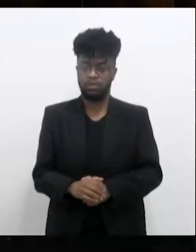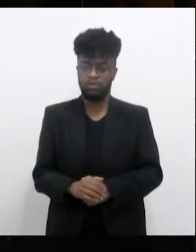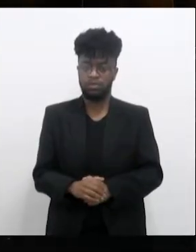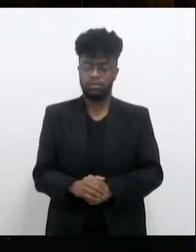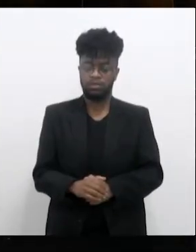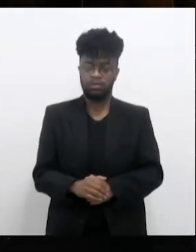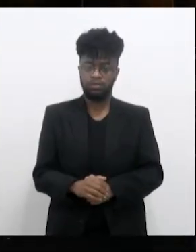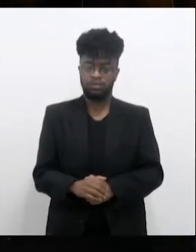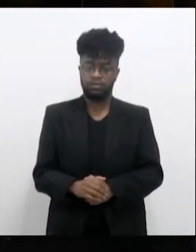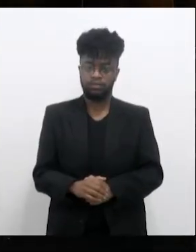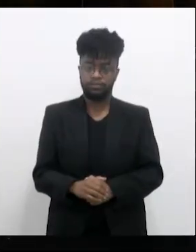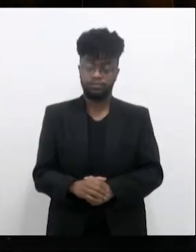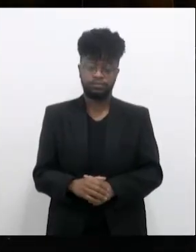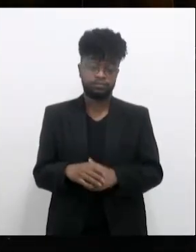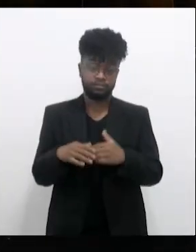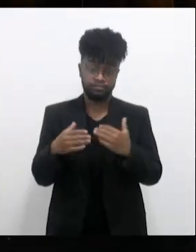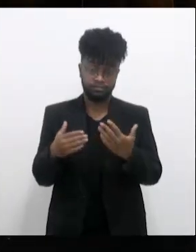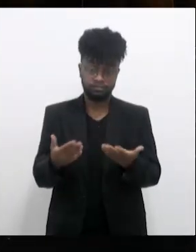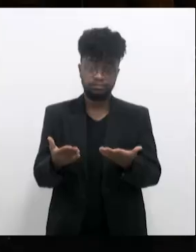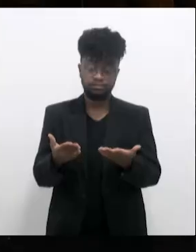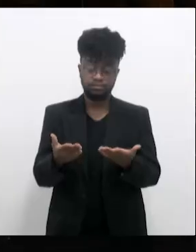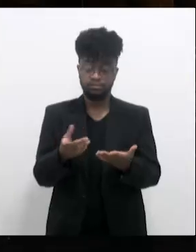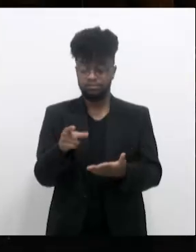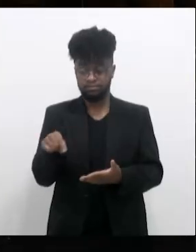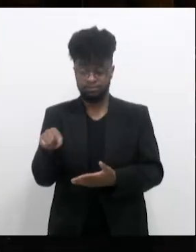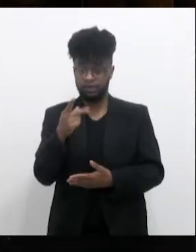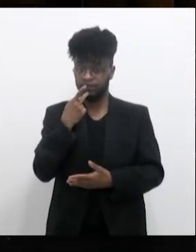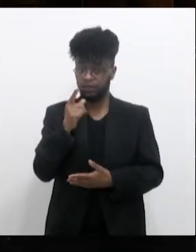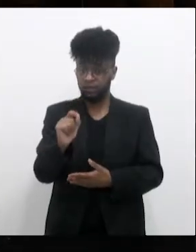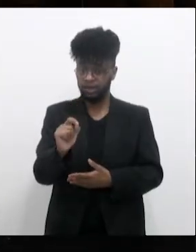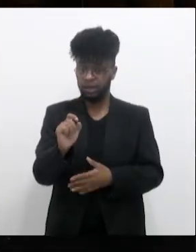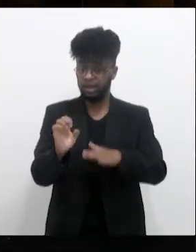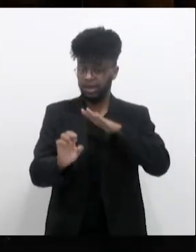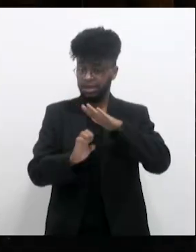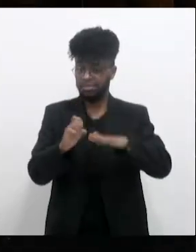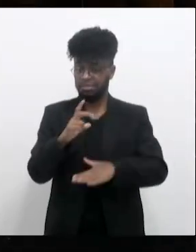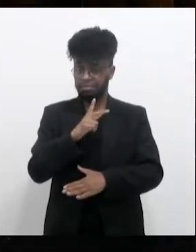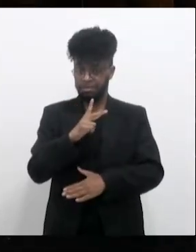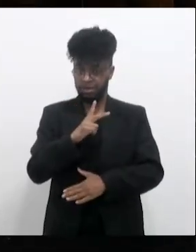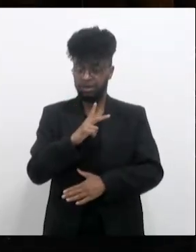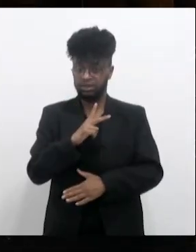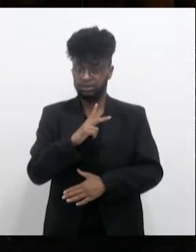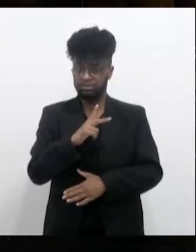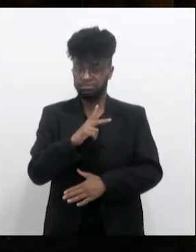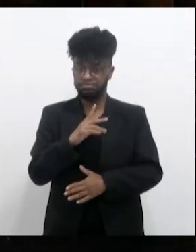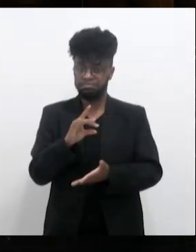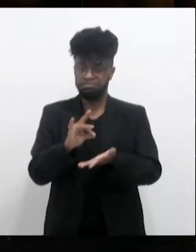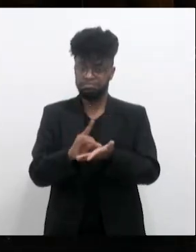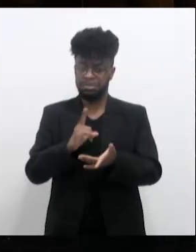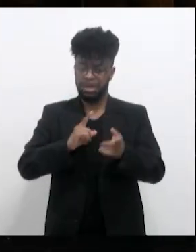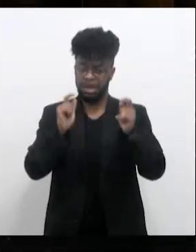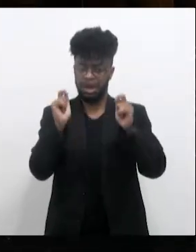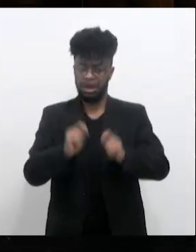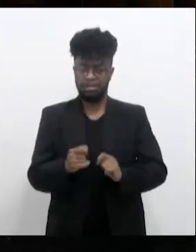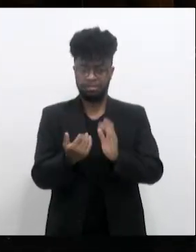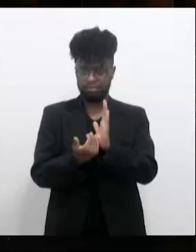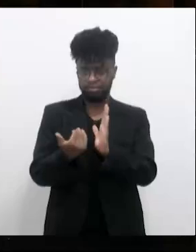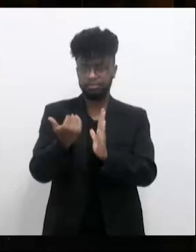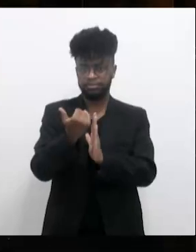E ainda diziam que a iniciativa privada era mais